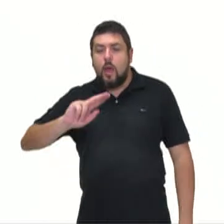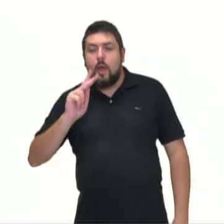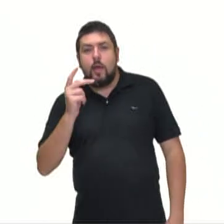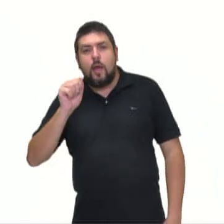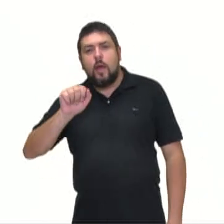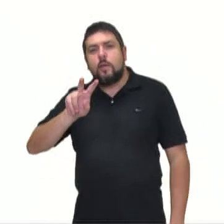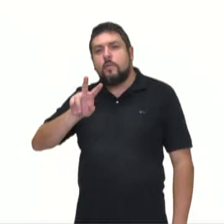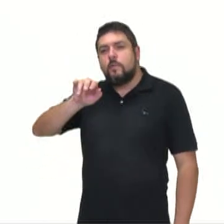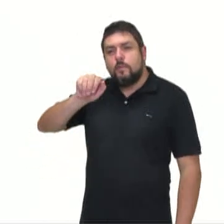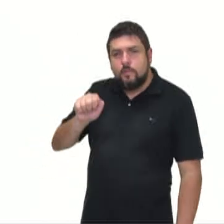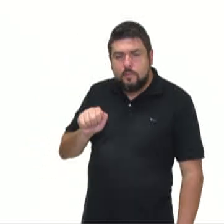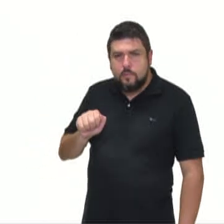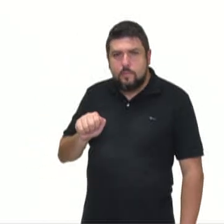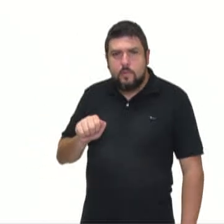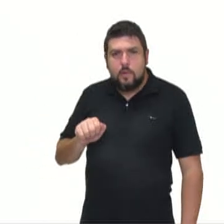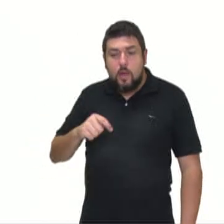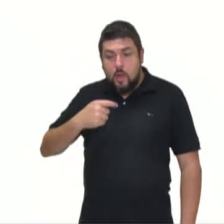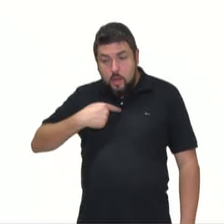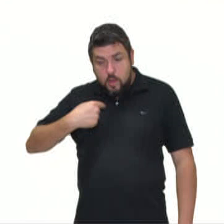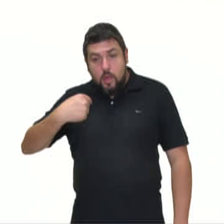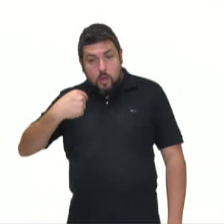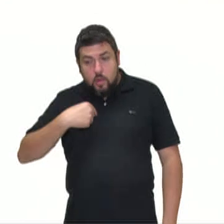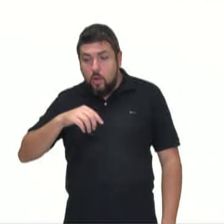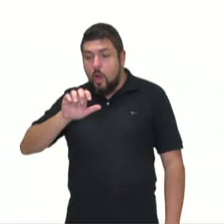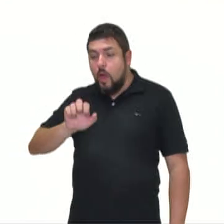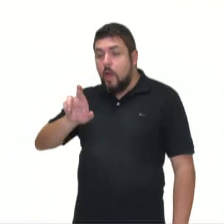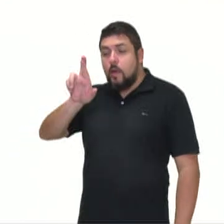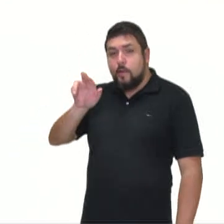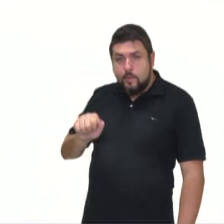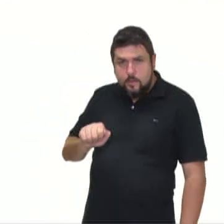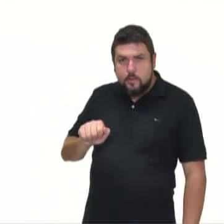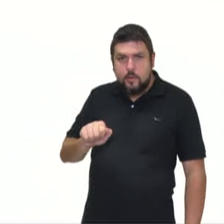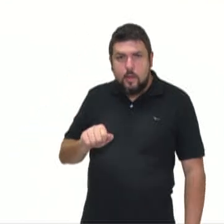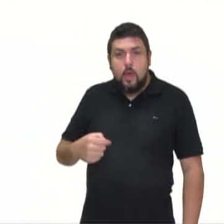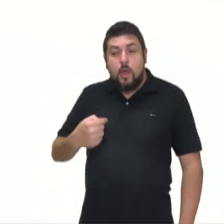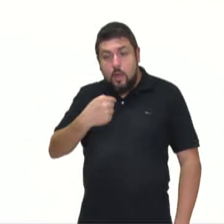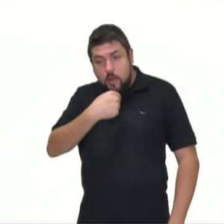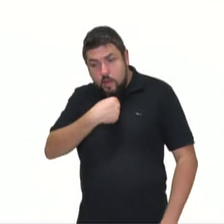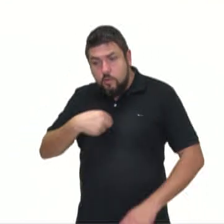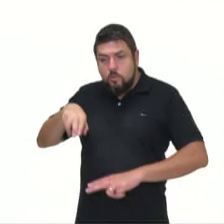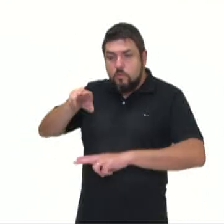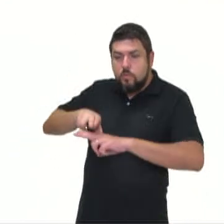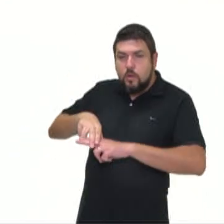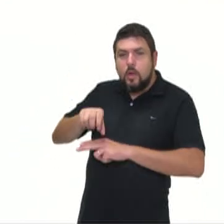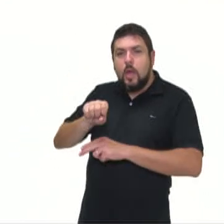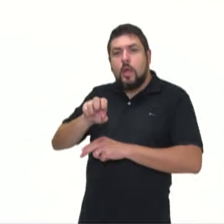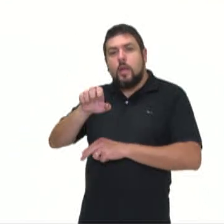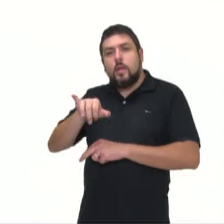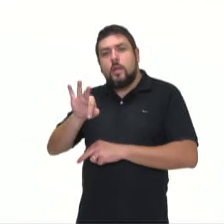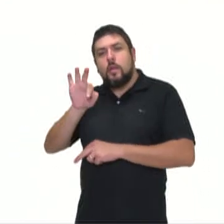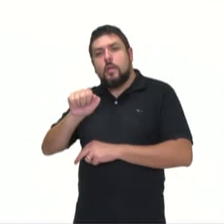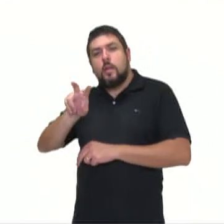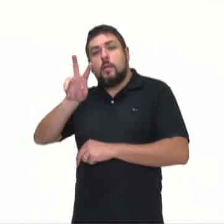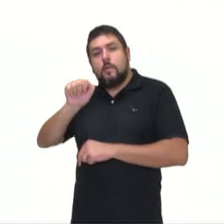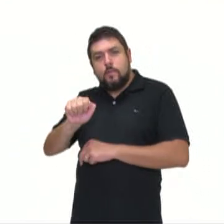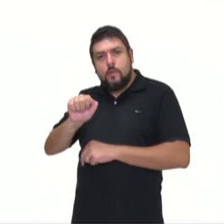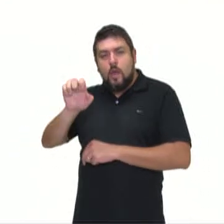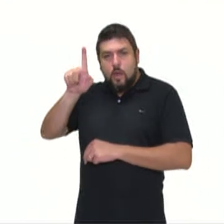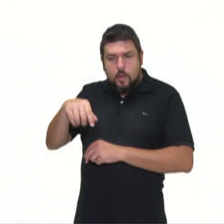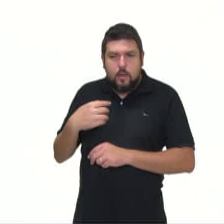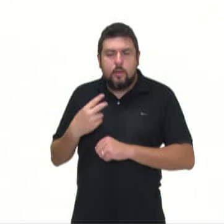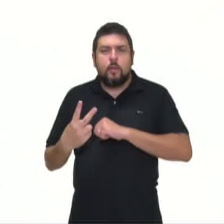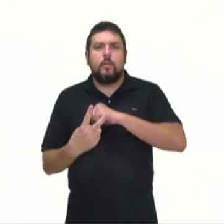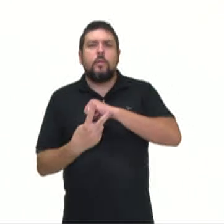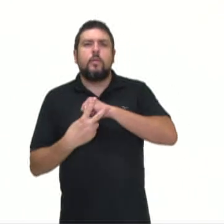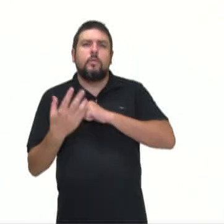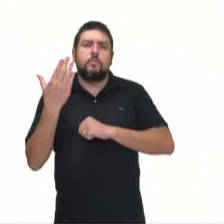rainha delicada. Às vezes sentava-me na rede, balançando-me com o livro aberto no colo, sem tocá-lo, em